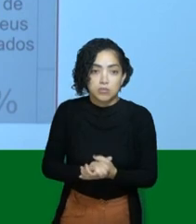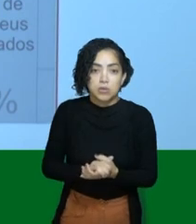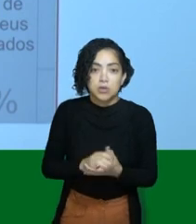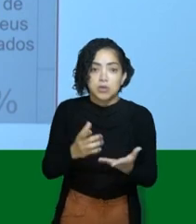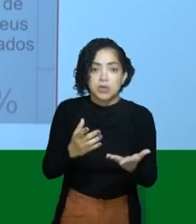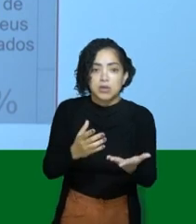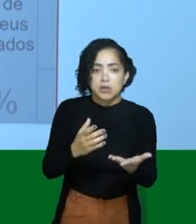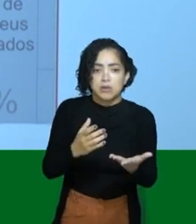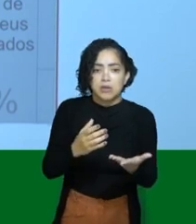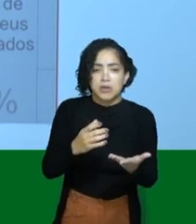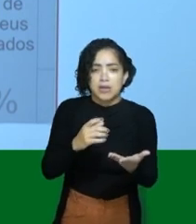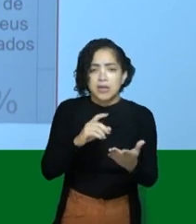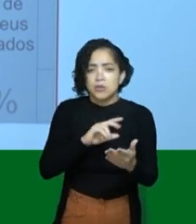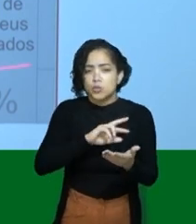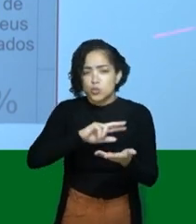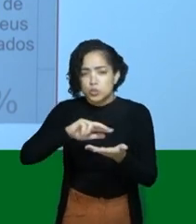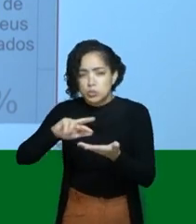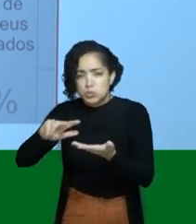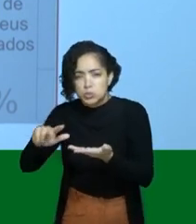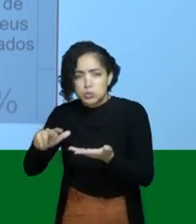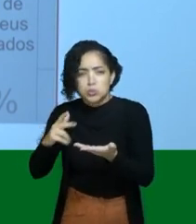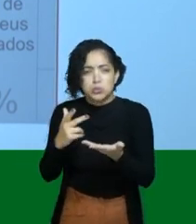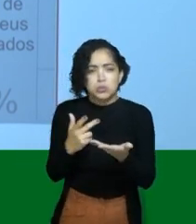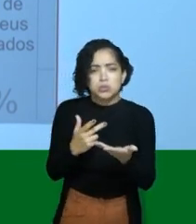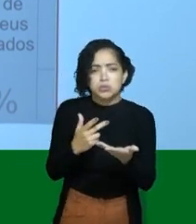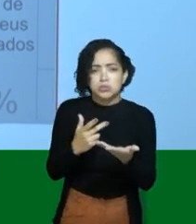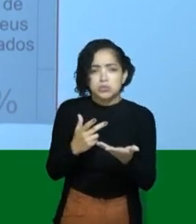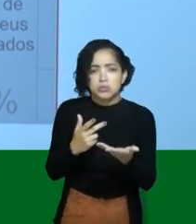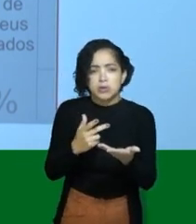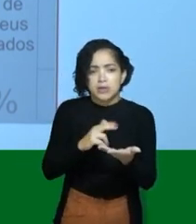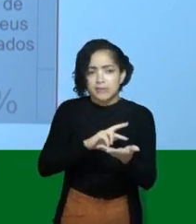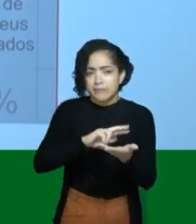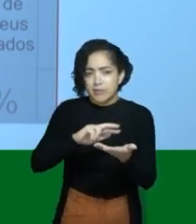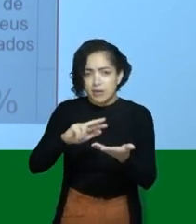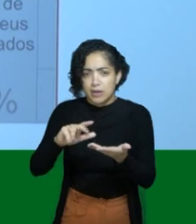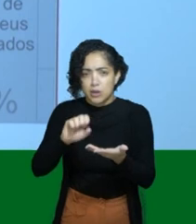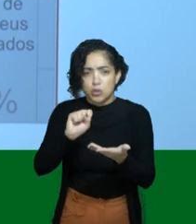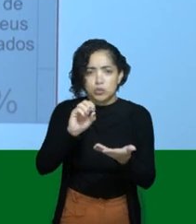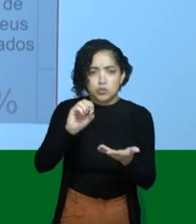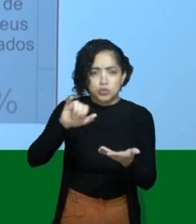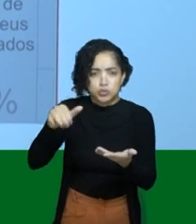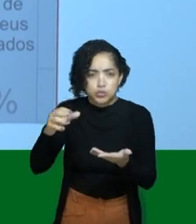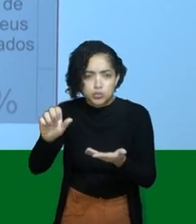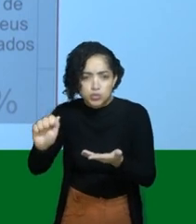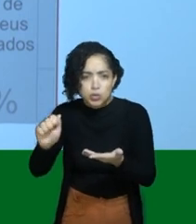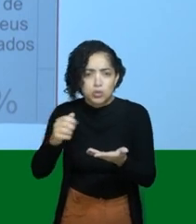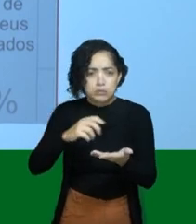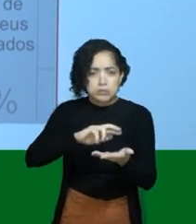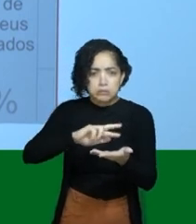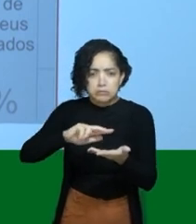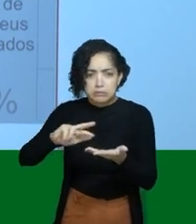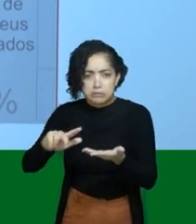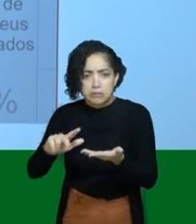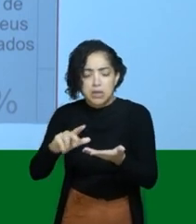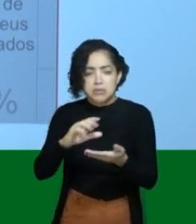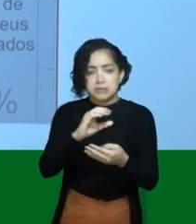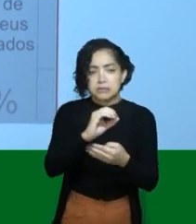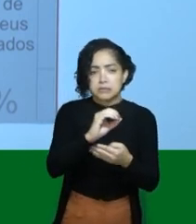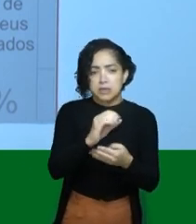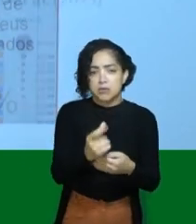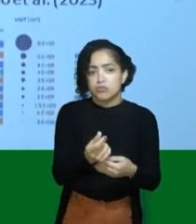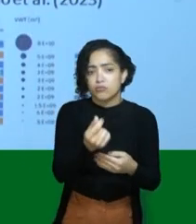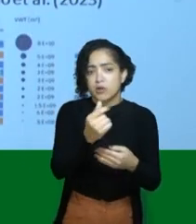aqui, cru, não sei o quê, cru, matéria-prima, cru, cru, cru. Zero valor agregado.